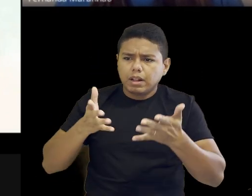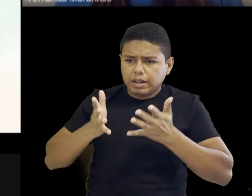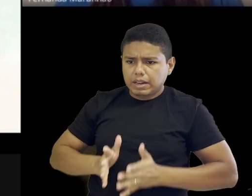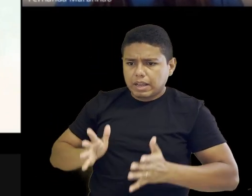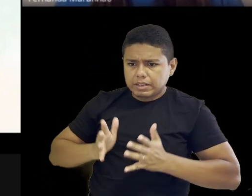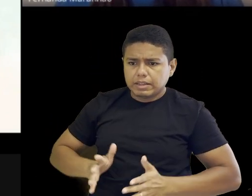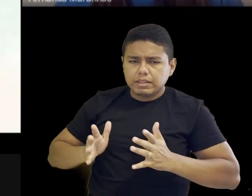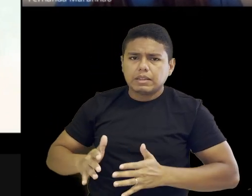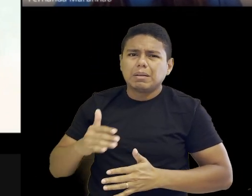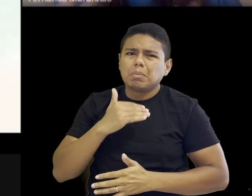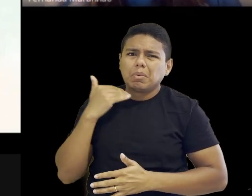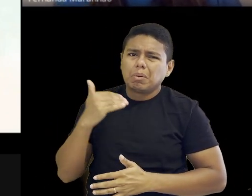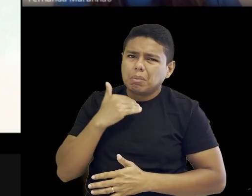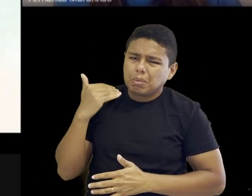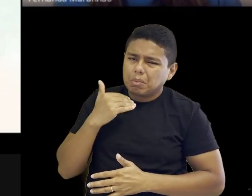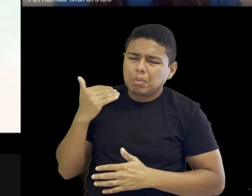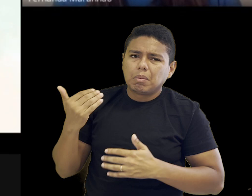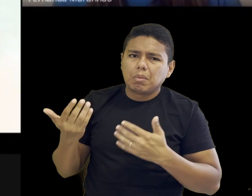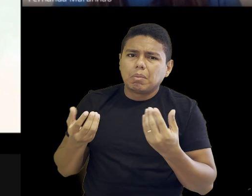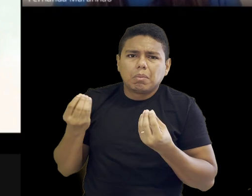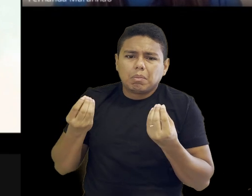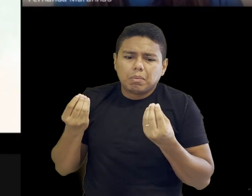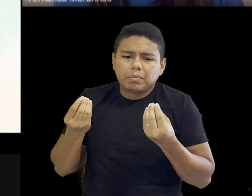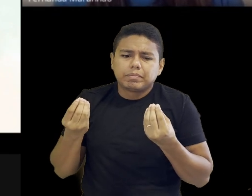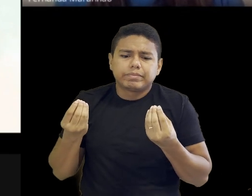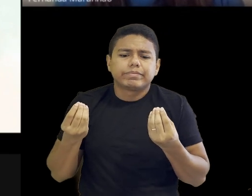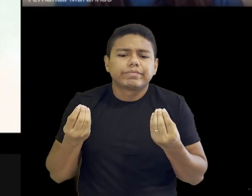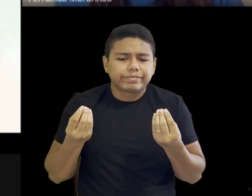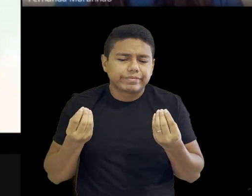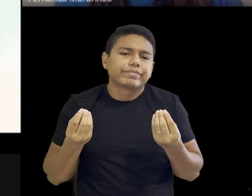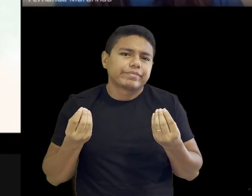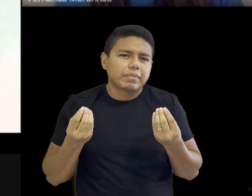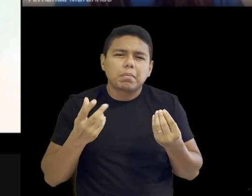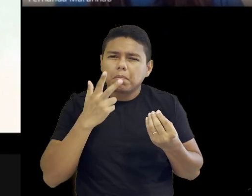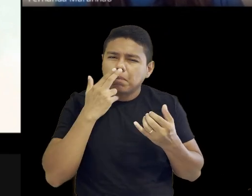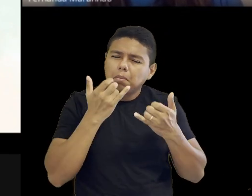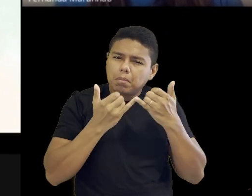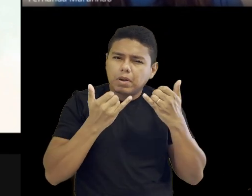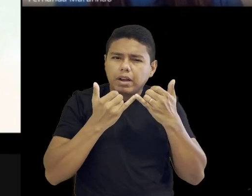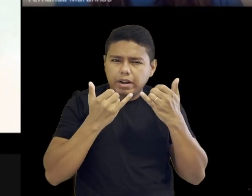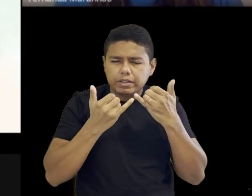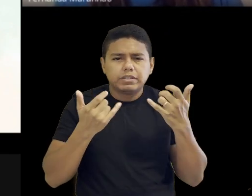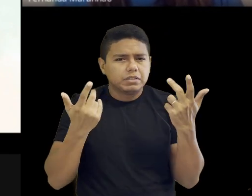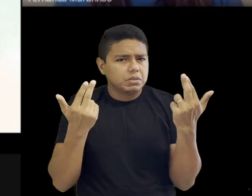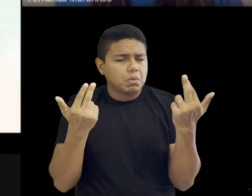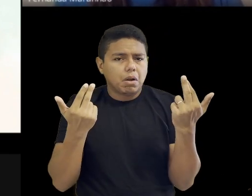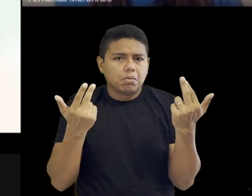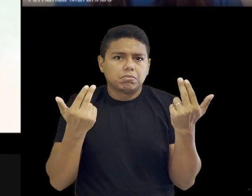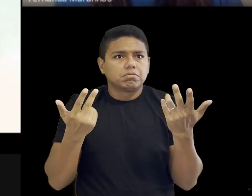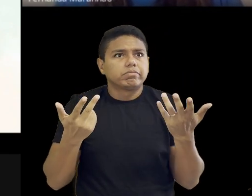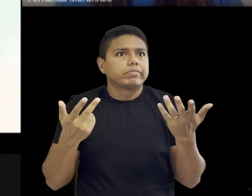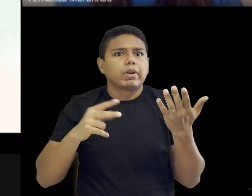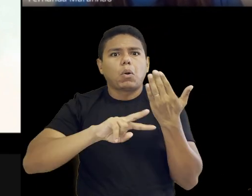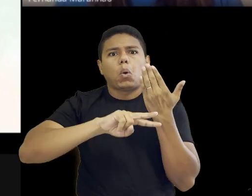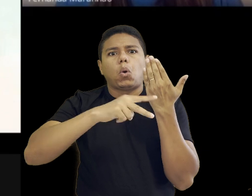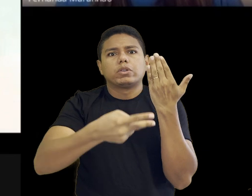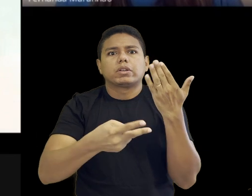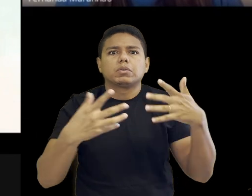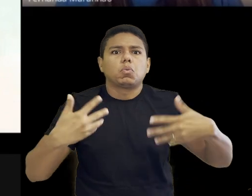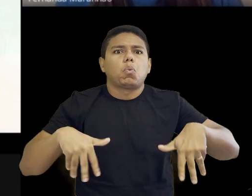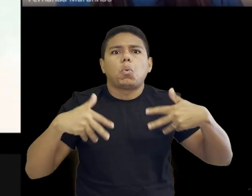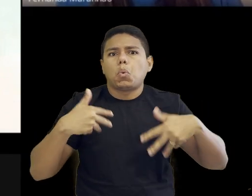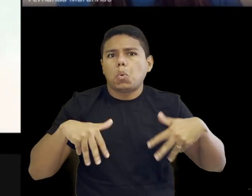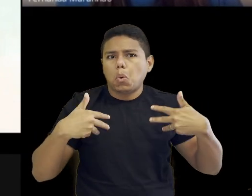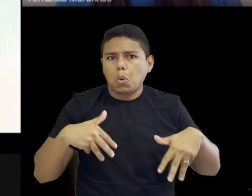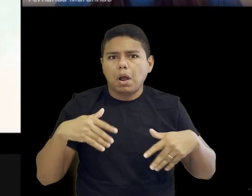de nascido vivo das pacientes que não tiveram abortamento prévio, tiveram uma taxa de natalidade muito próxima. Nenhum efeito